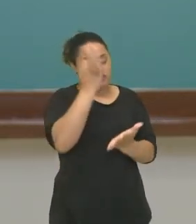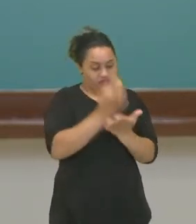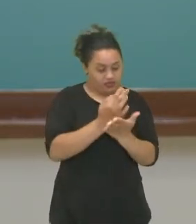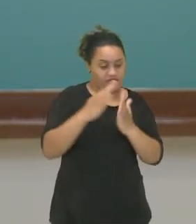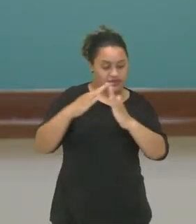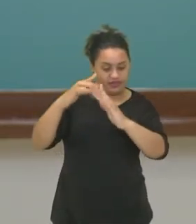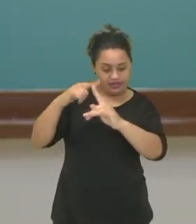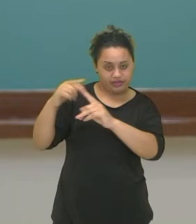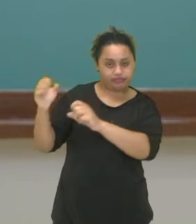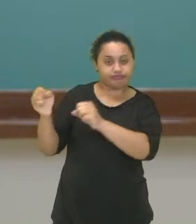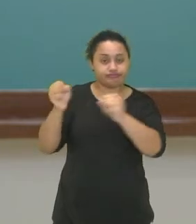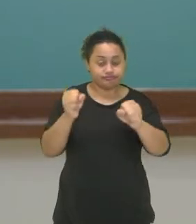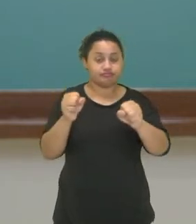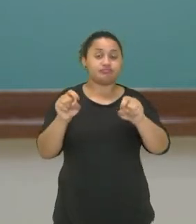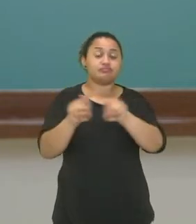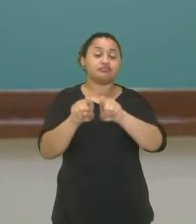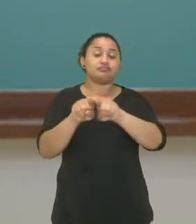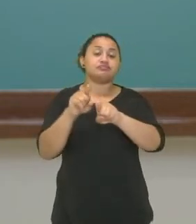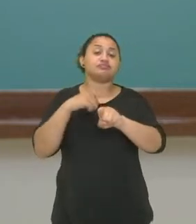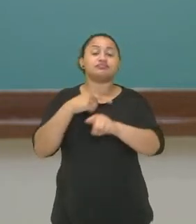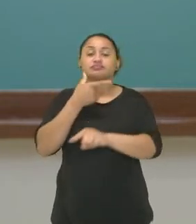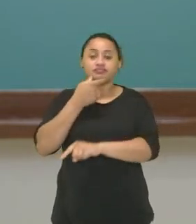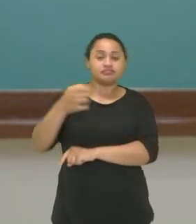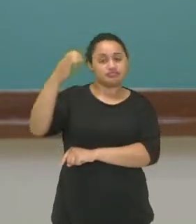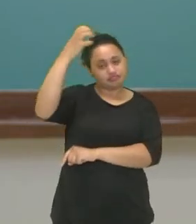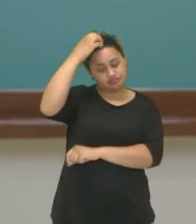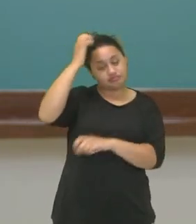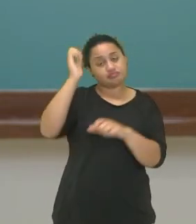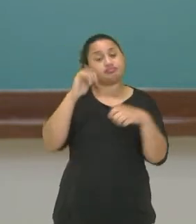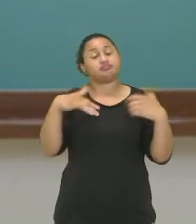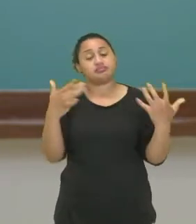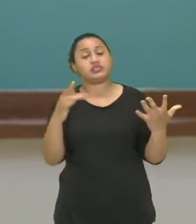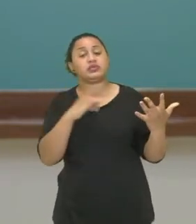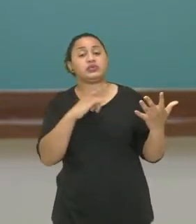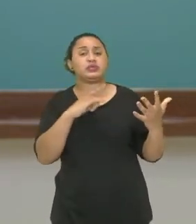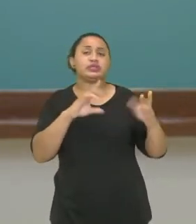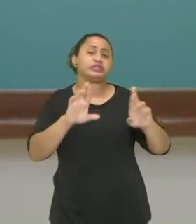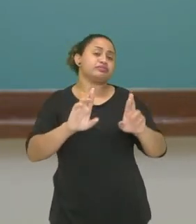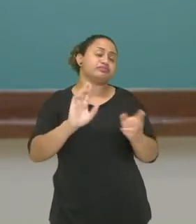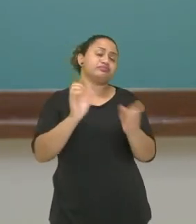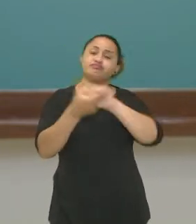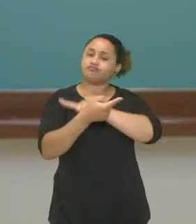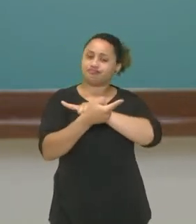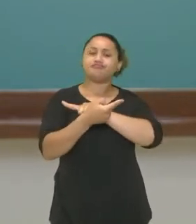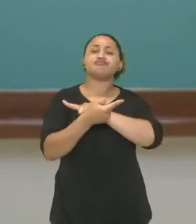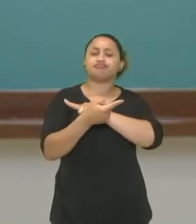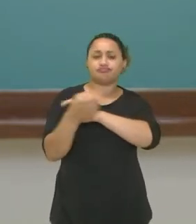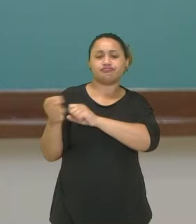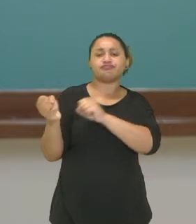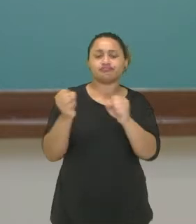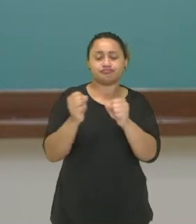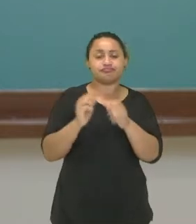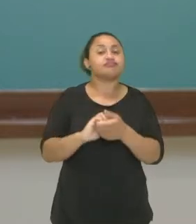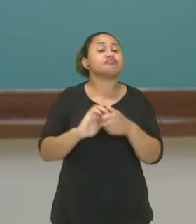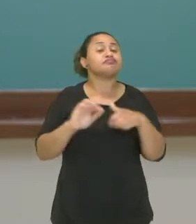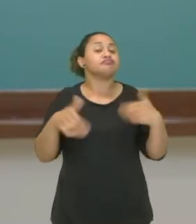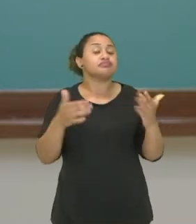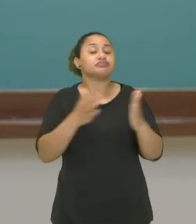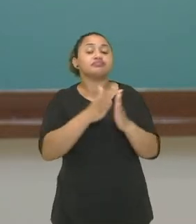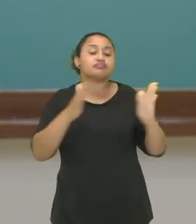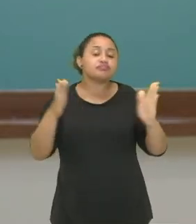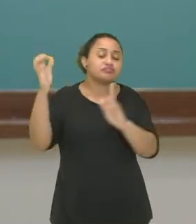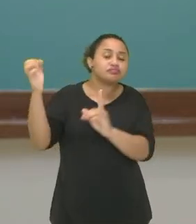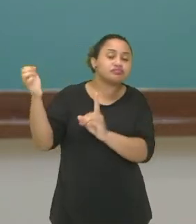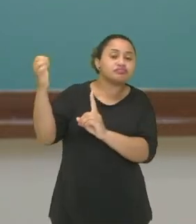estar no poder, haviam os reis. E com isso, havia uma arbitrariedade do poder. Então, durante o iluminismo,